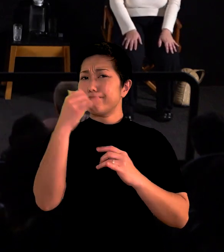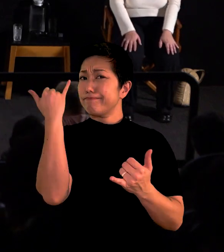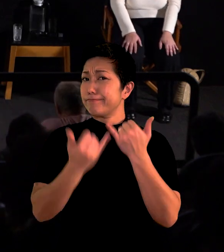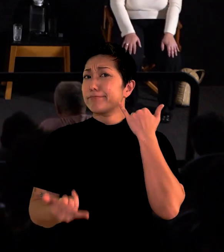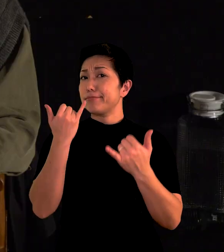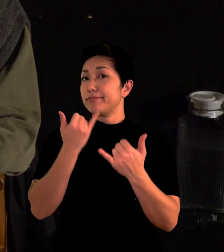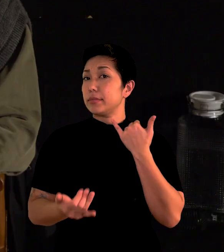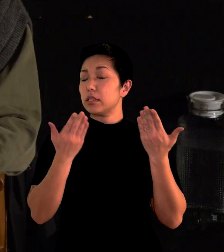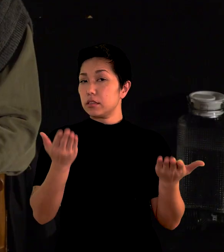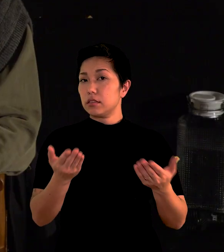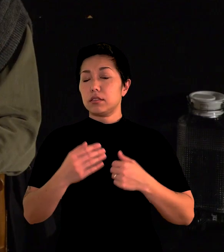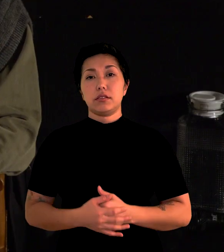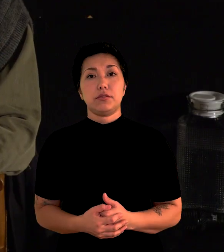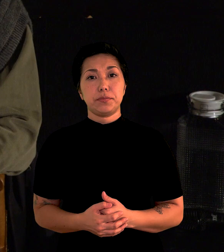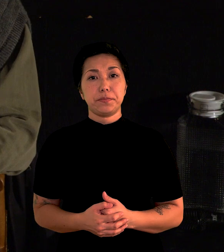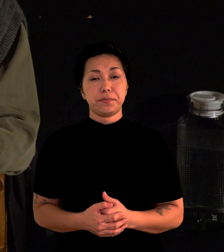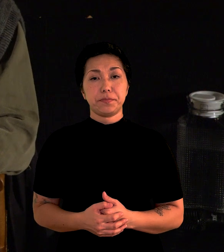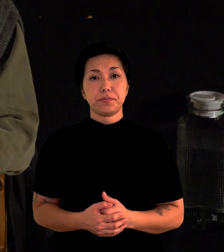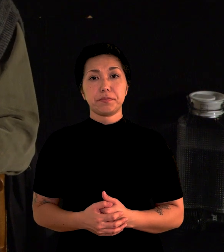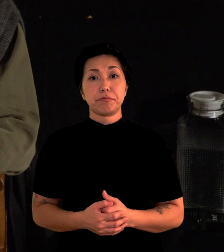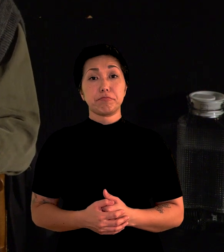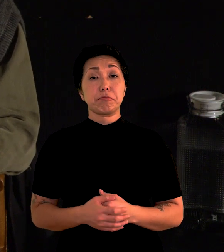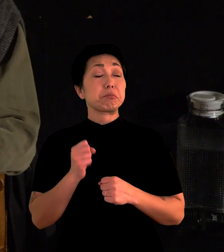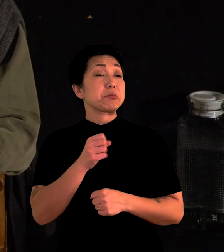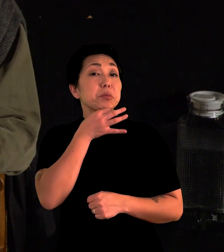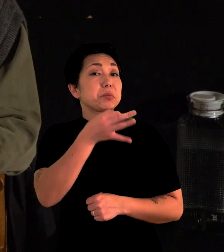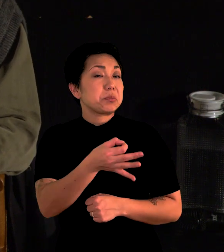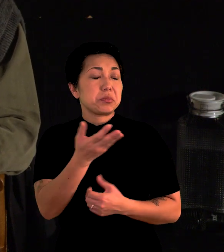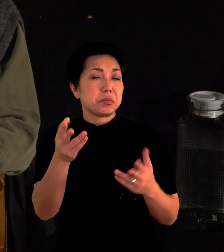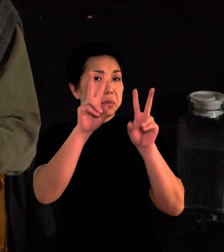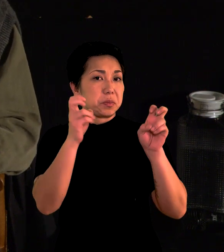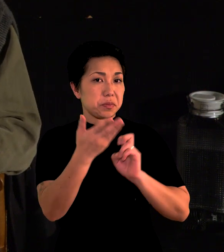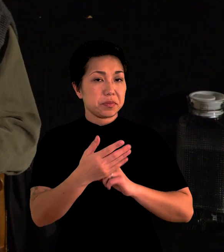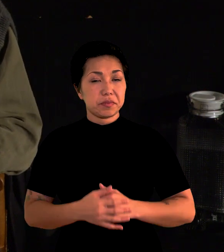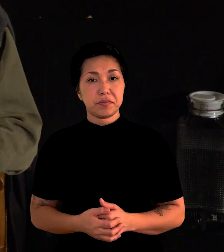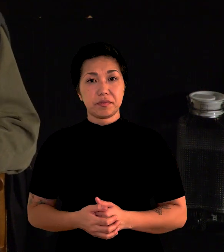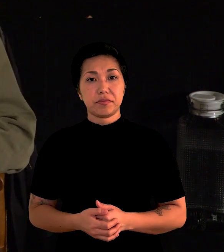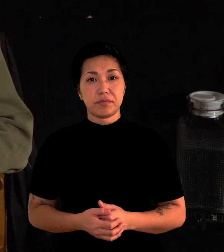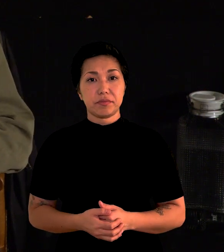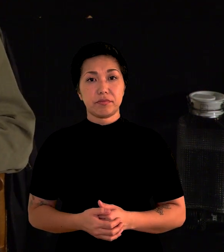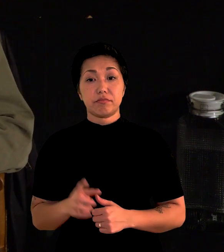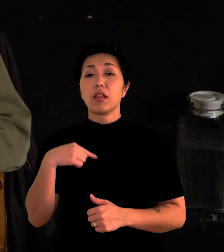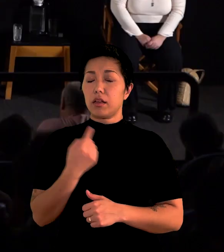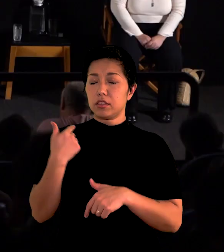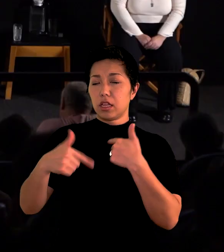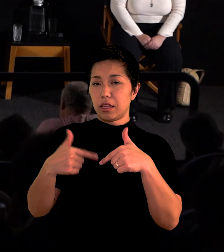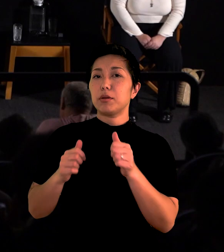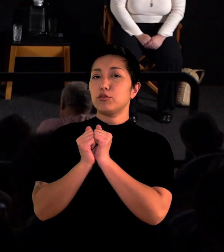tratamento social é muito similar, né? O que você pode dizer a